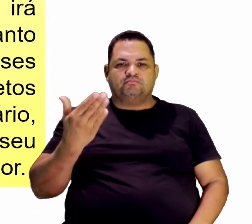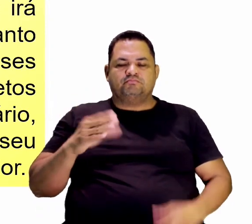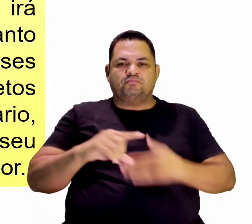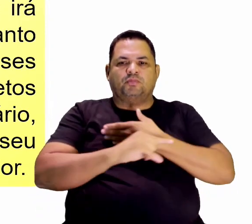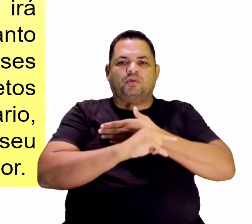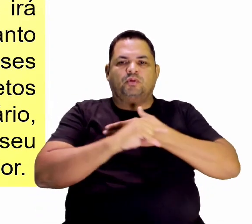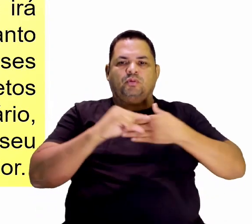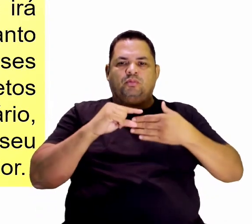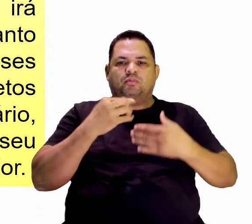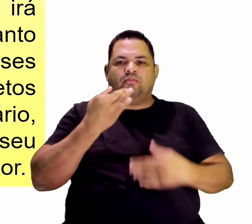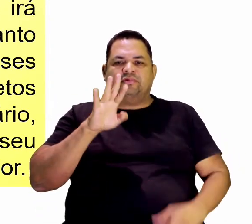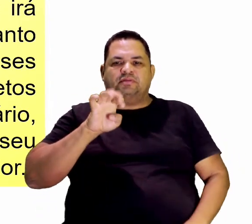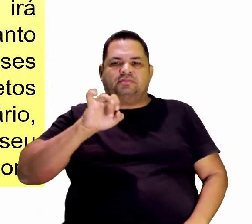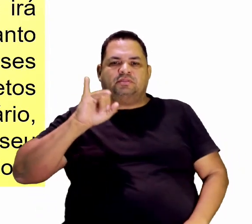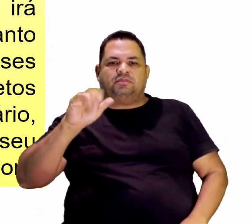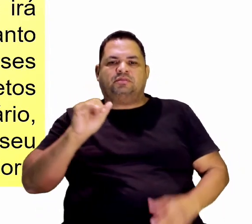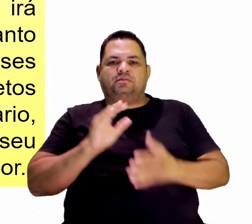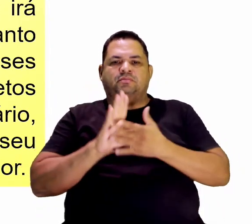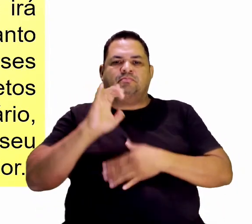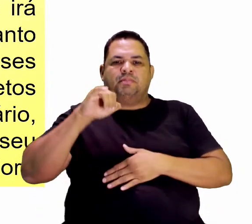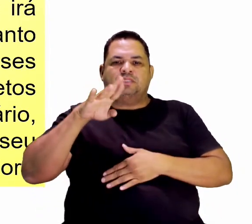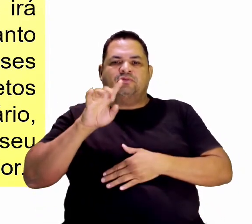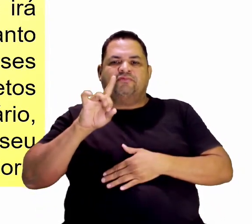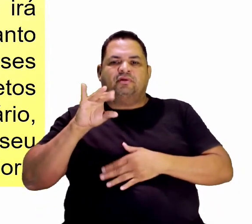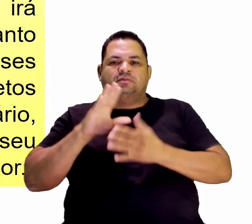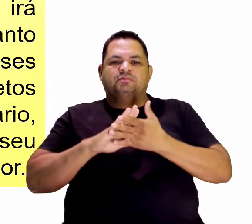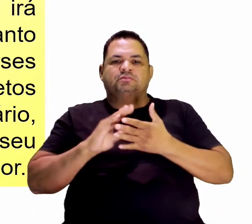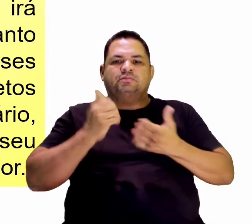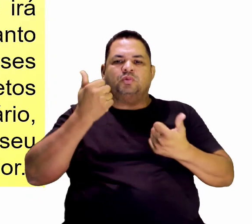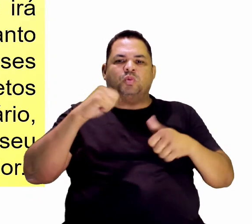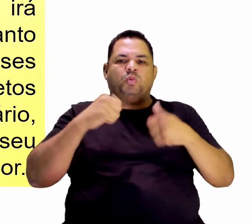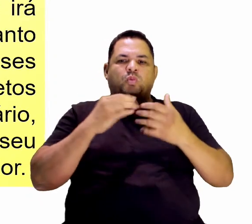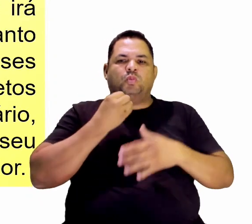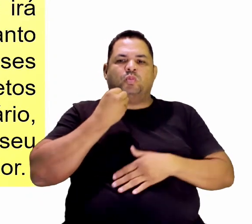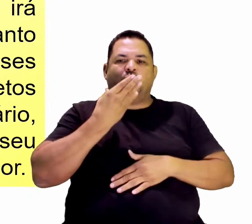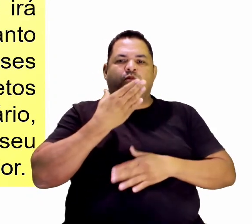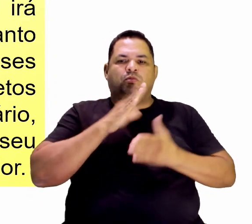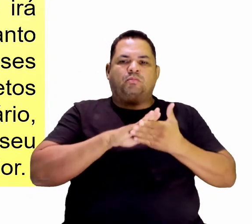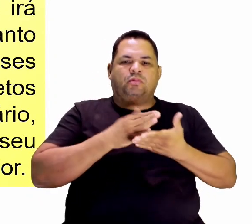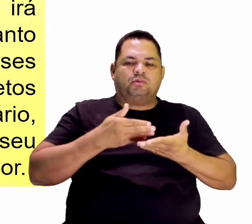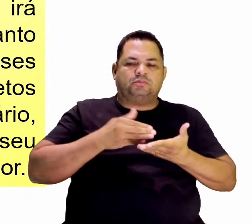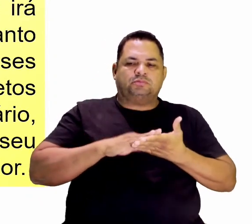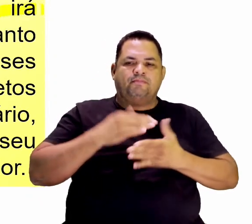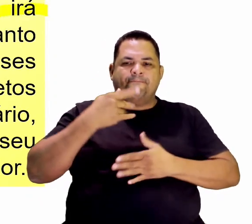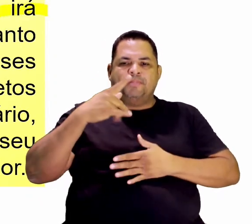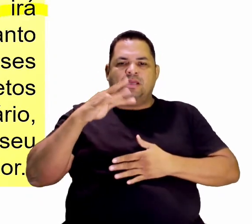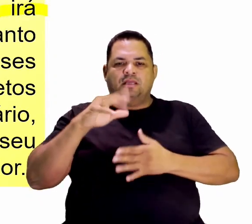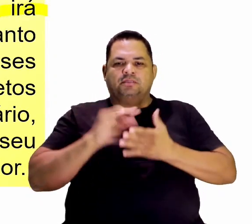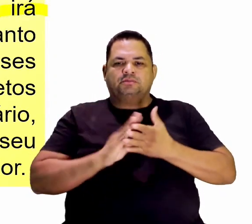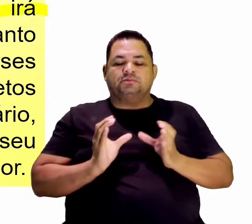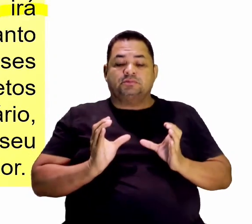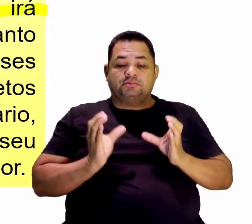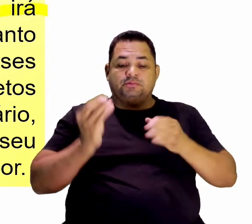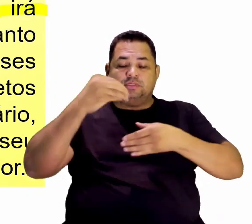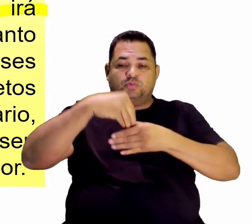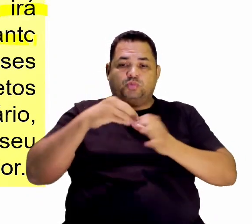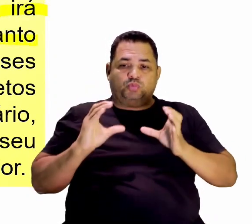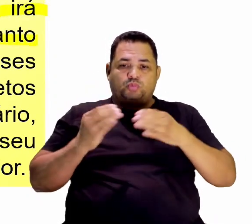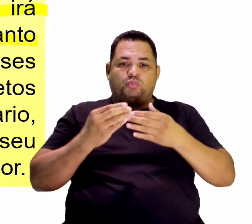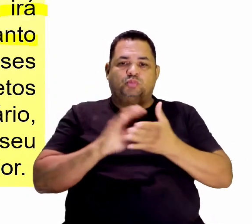que precisa desses fundamentos? Porque eles são essenciais na decisão de um resultado de um jogo,